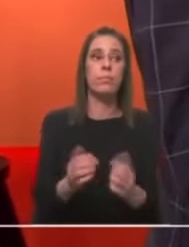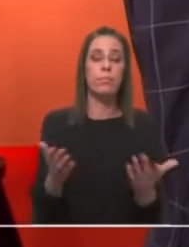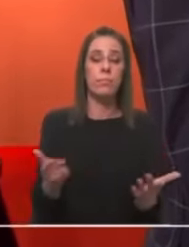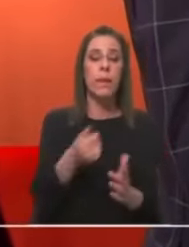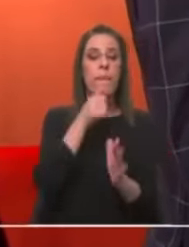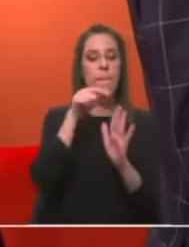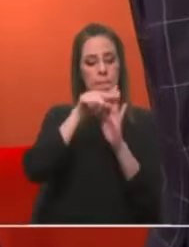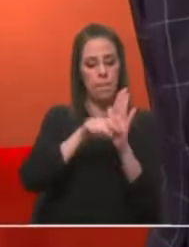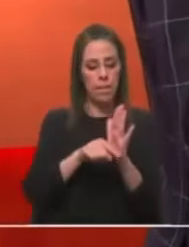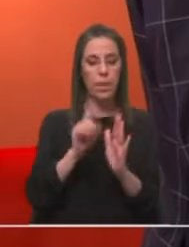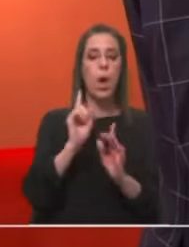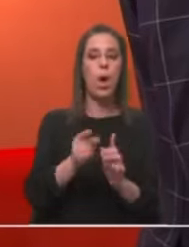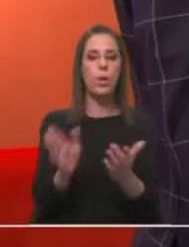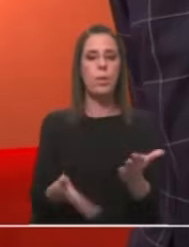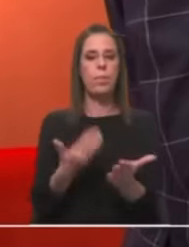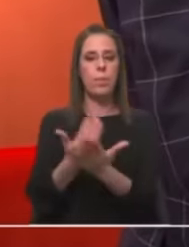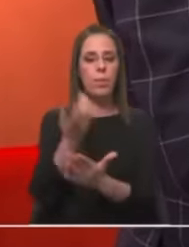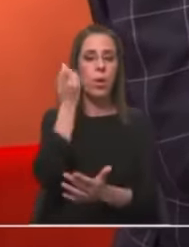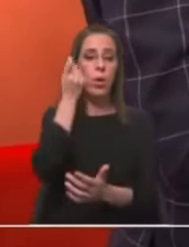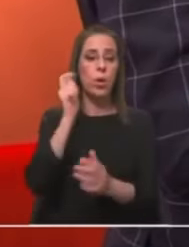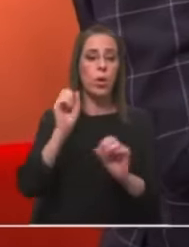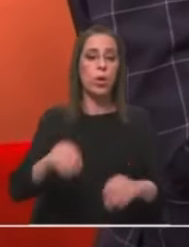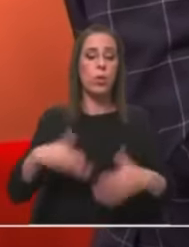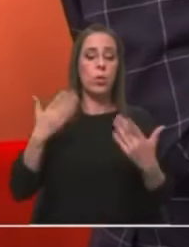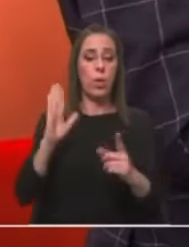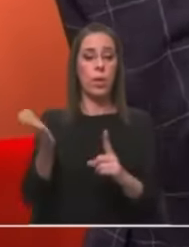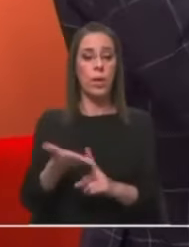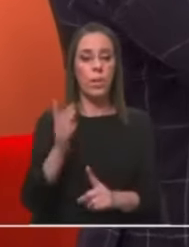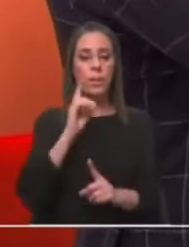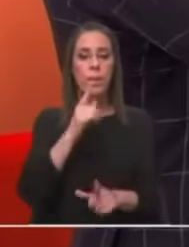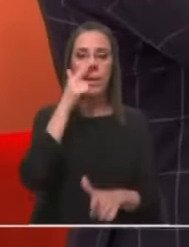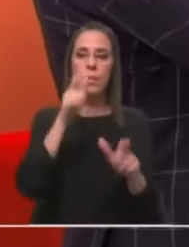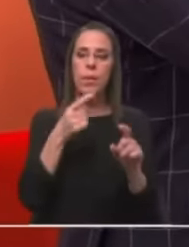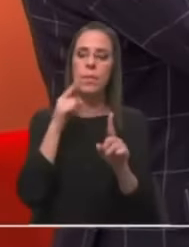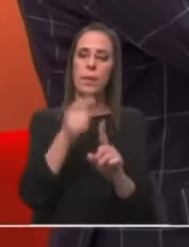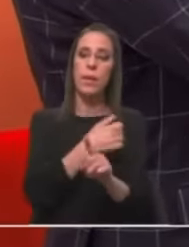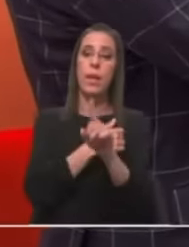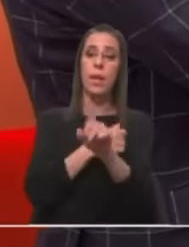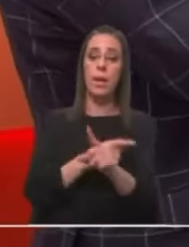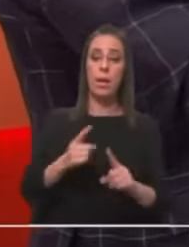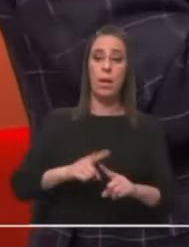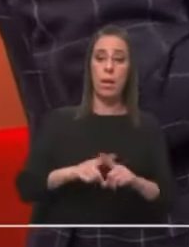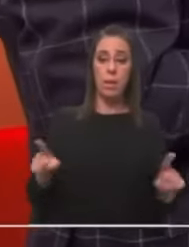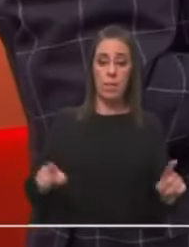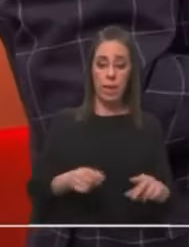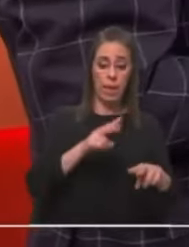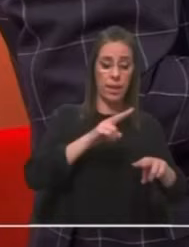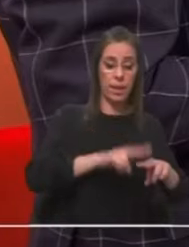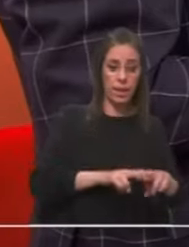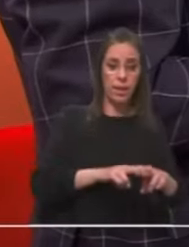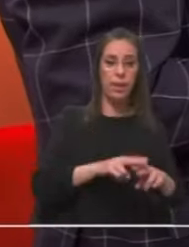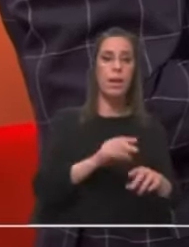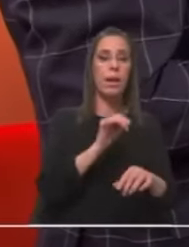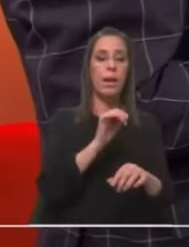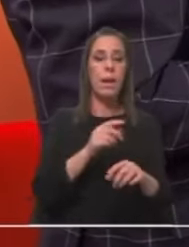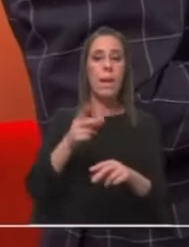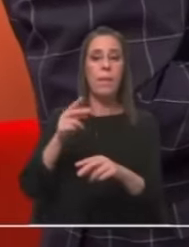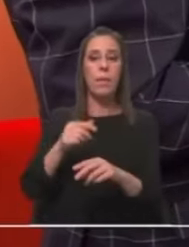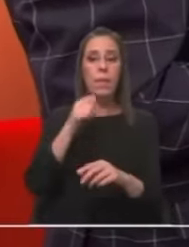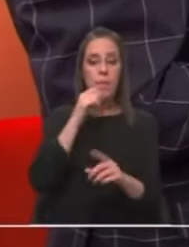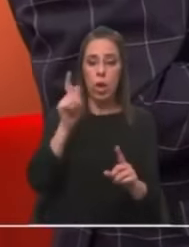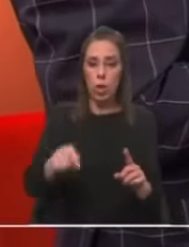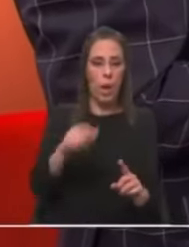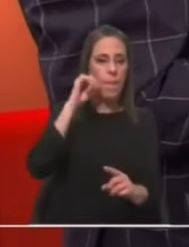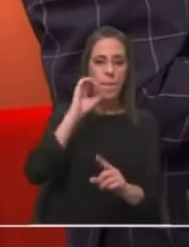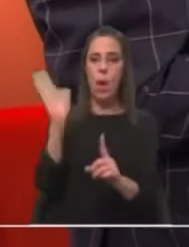as medidas de coação que há de propor ao juiz de instrução criminal. Até porque é importante as pessoas perceberem lá em casa que há uma diferença entre estar detido e ser preso. Já que o Castelo Branco não foi julgado,